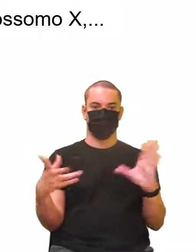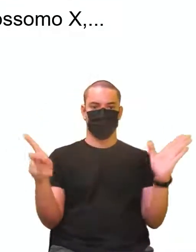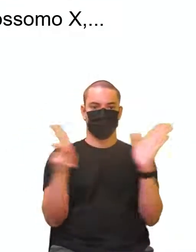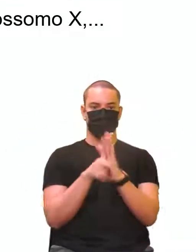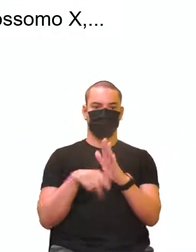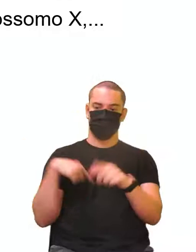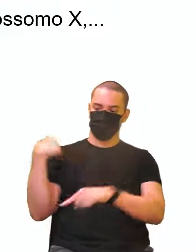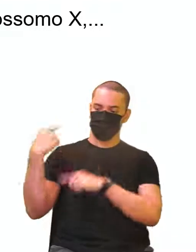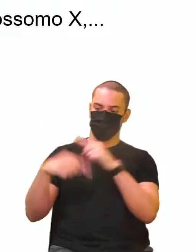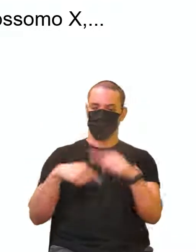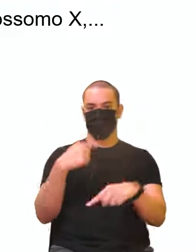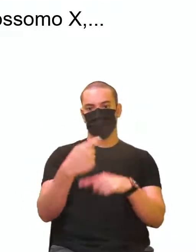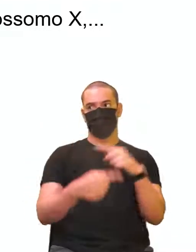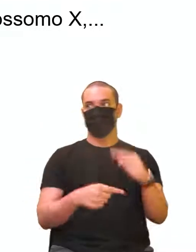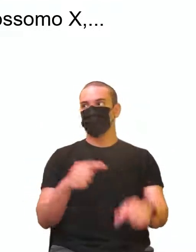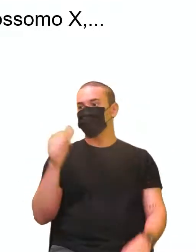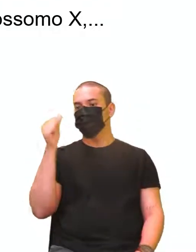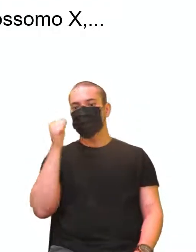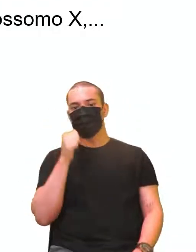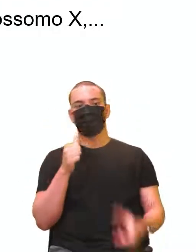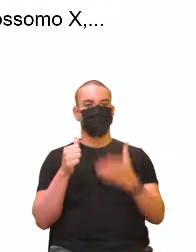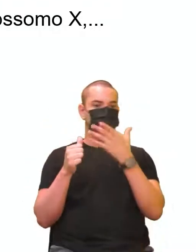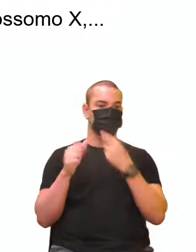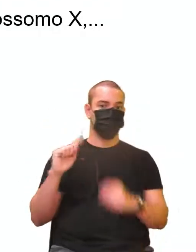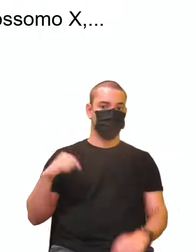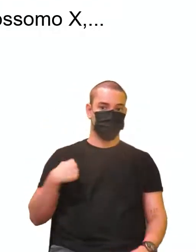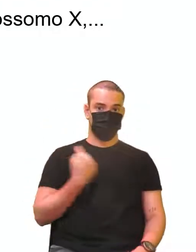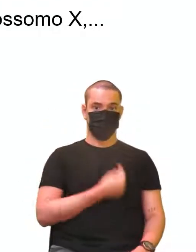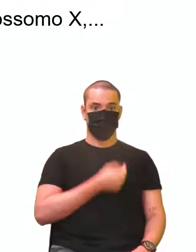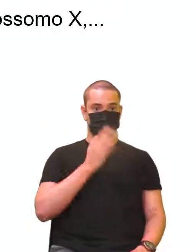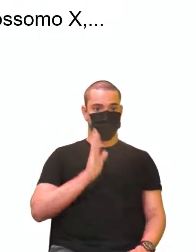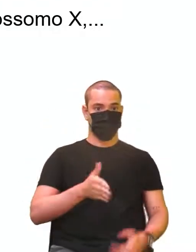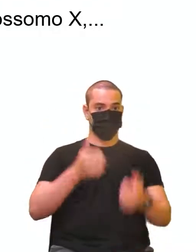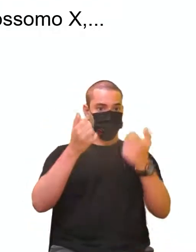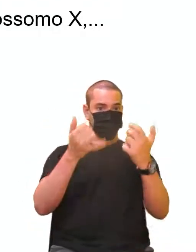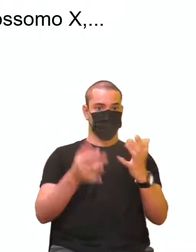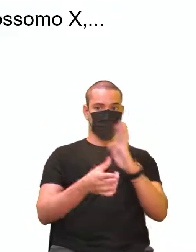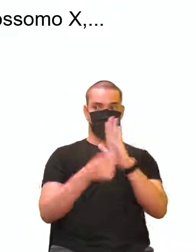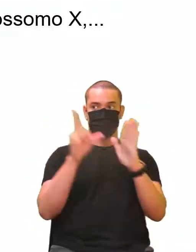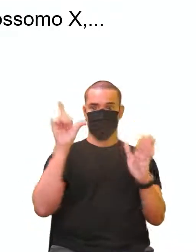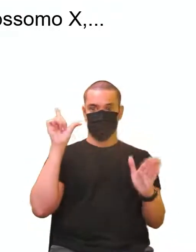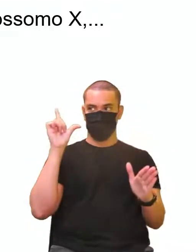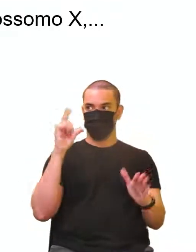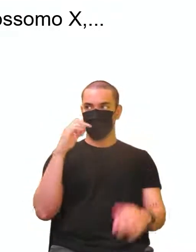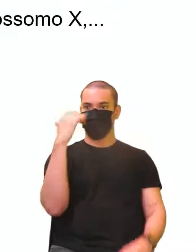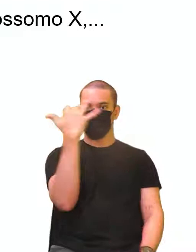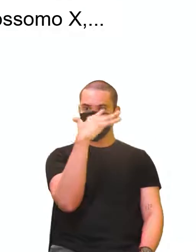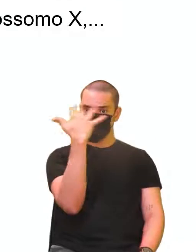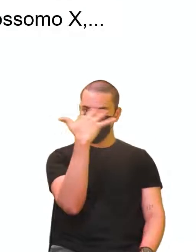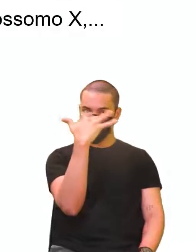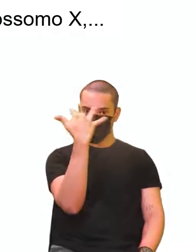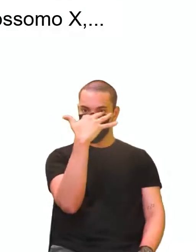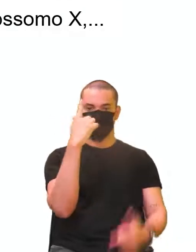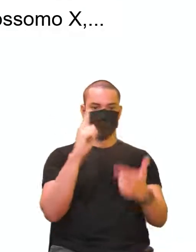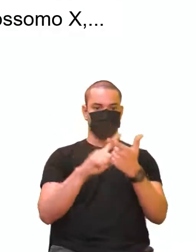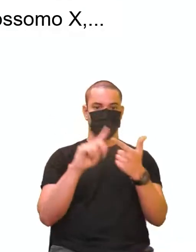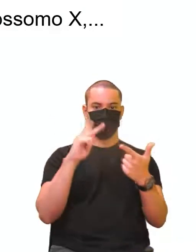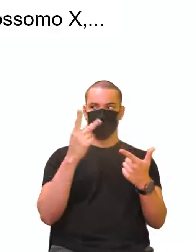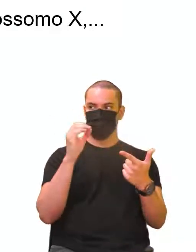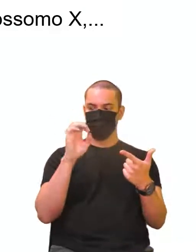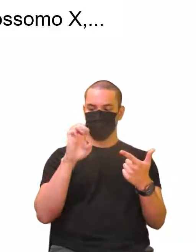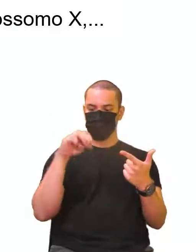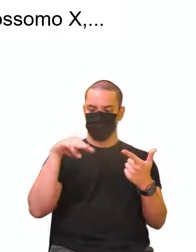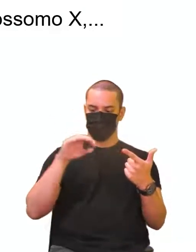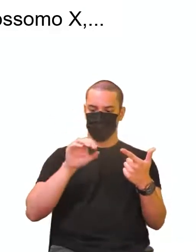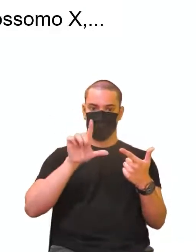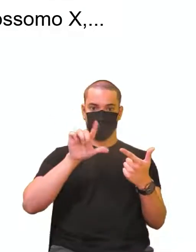a herança ligada ao sexo, que nós já falamos anteriormente. O daltonismo, a hemofilia, que nós vamos falar ainda,